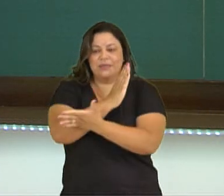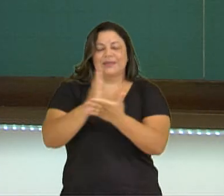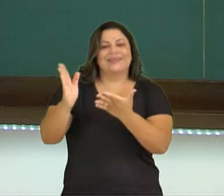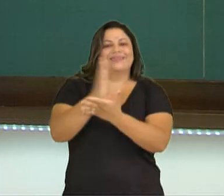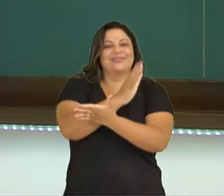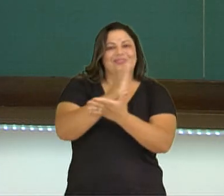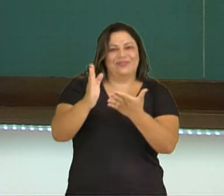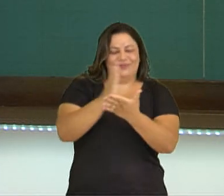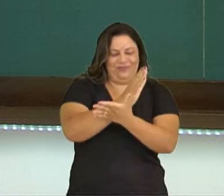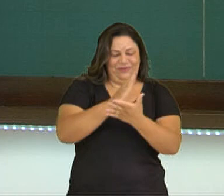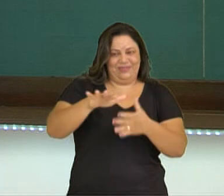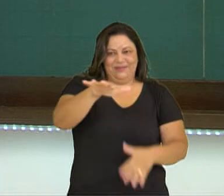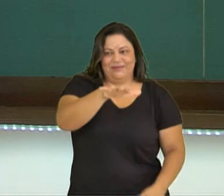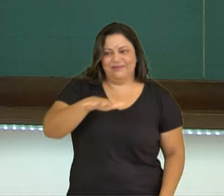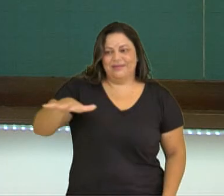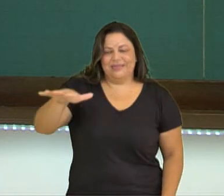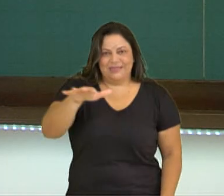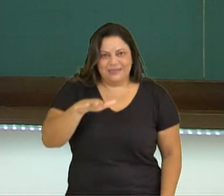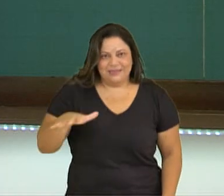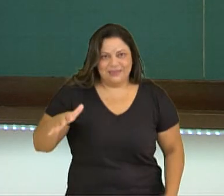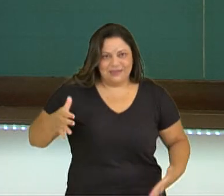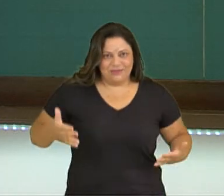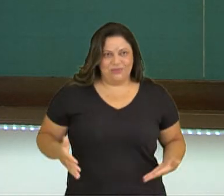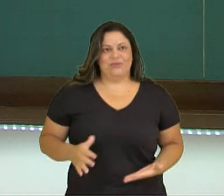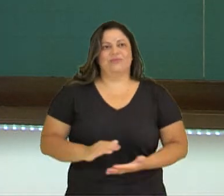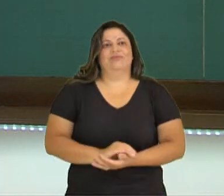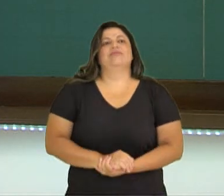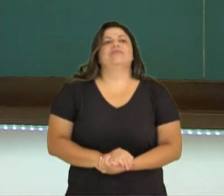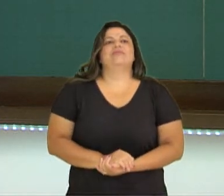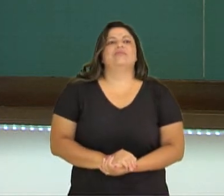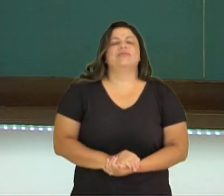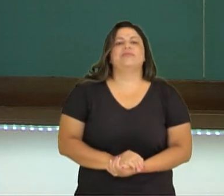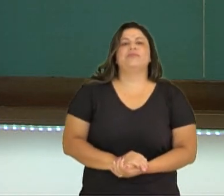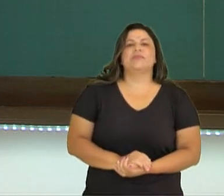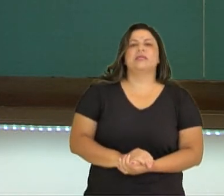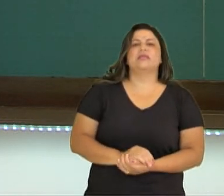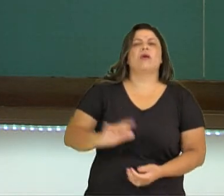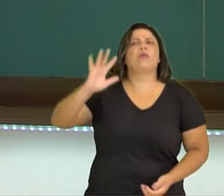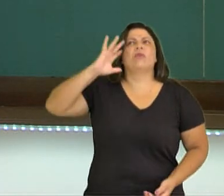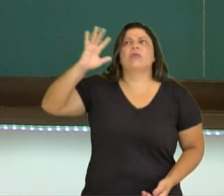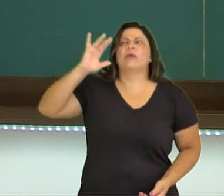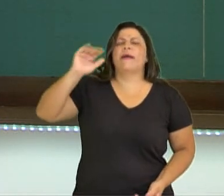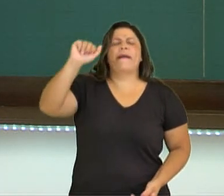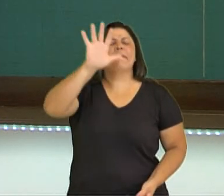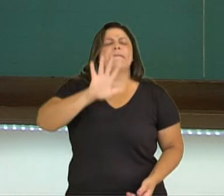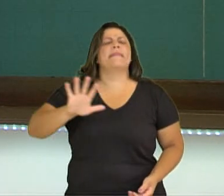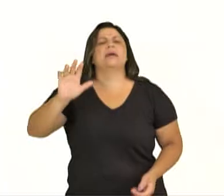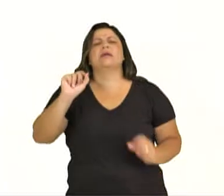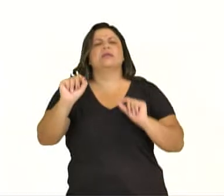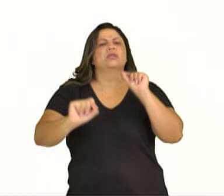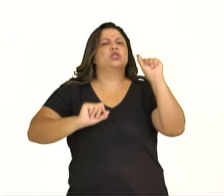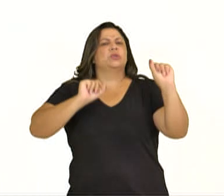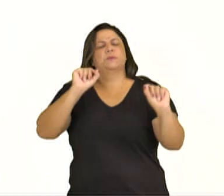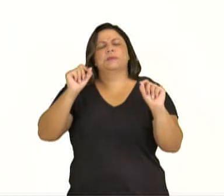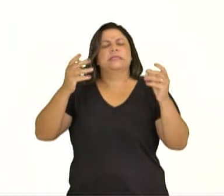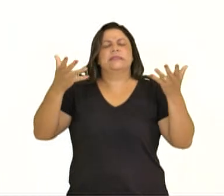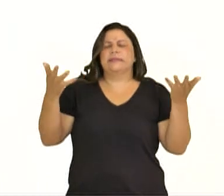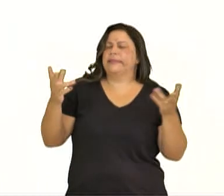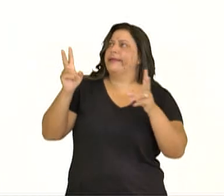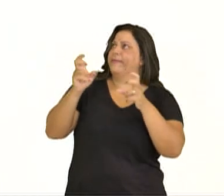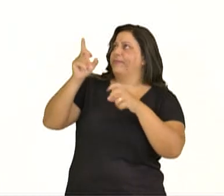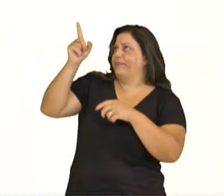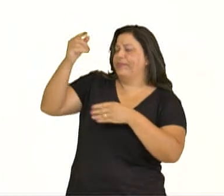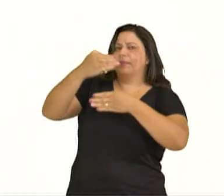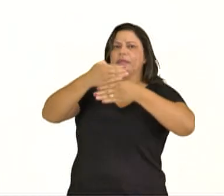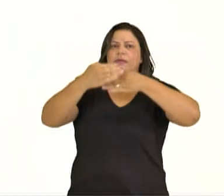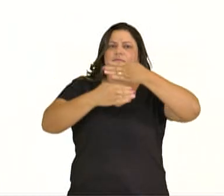dividido em setores. Então, nós vamos ver aqui imagens para entender um pouquinho o que representa cada um